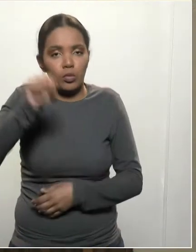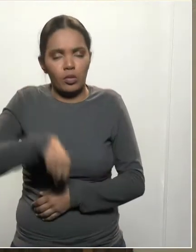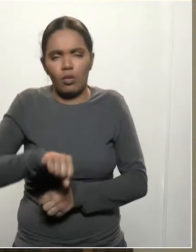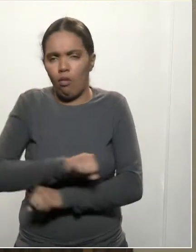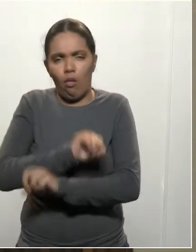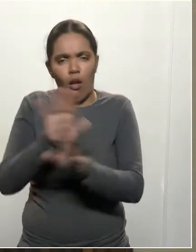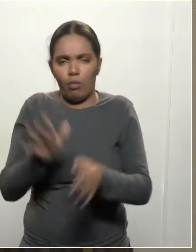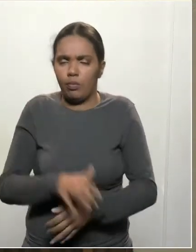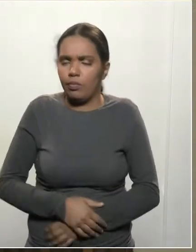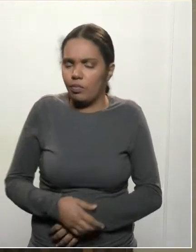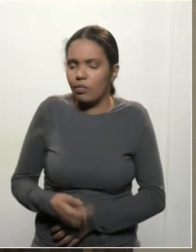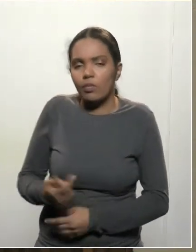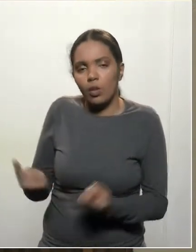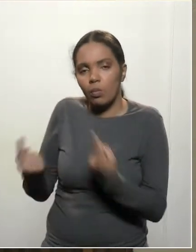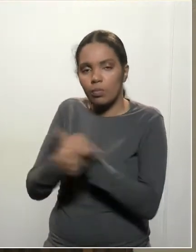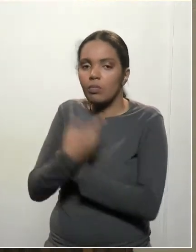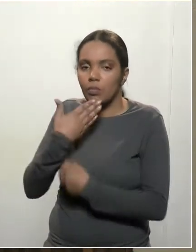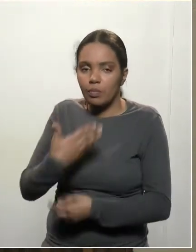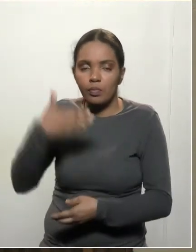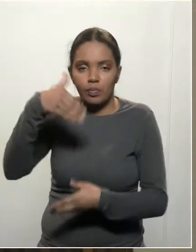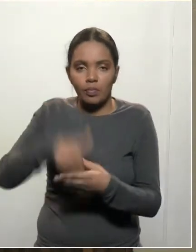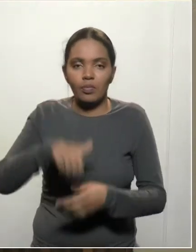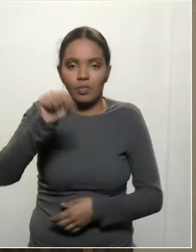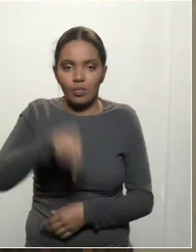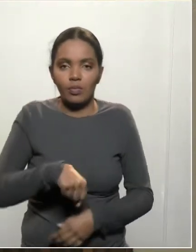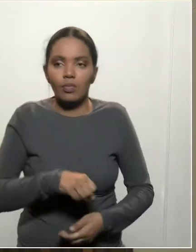Posição encaminha voto sim.